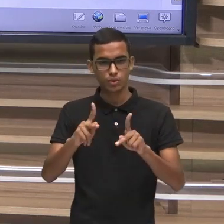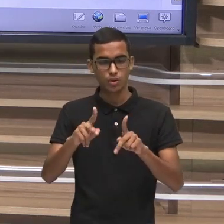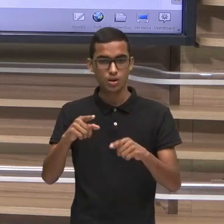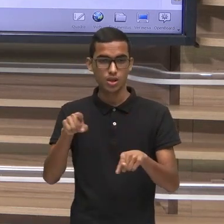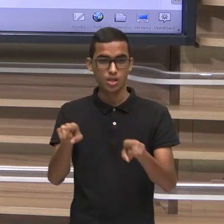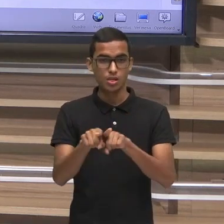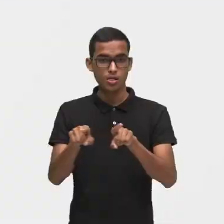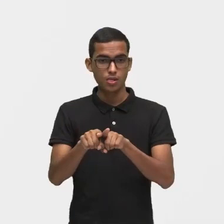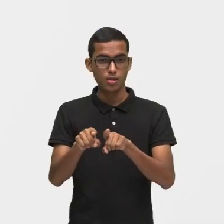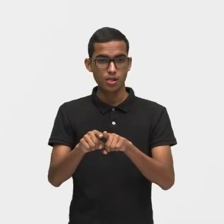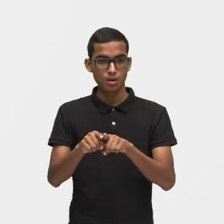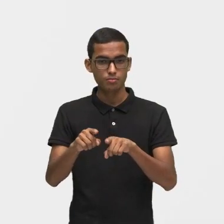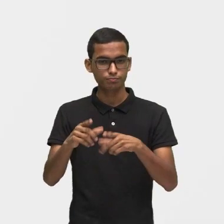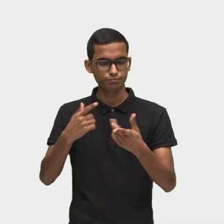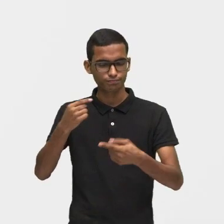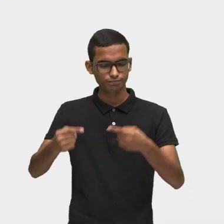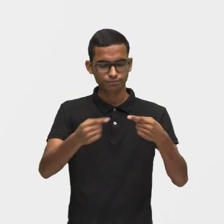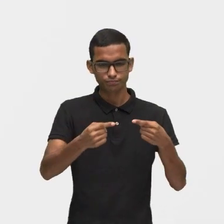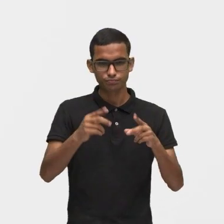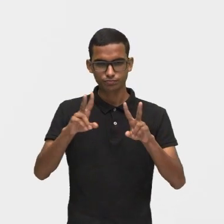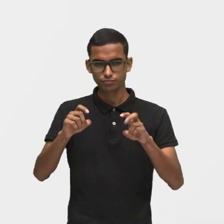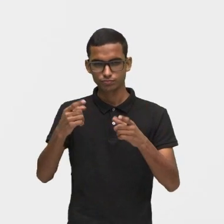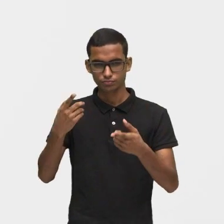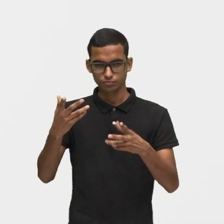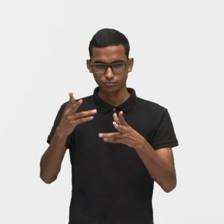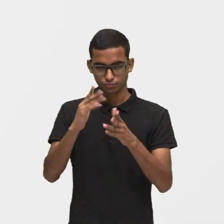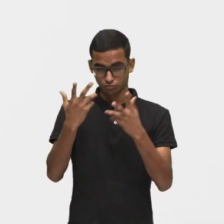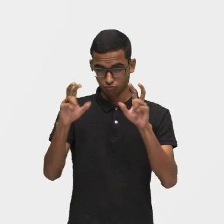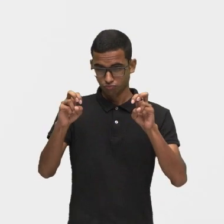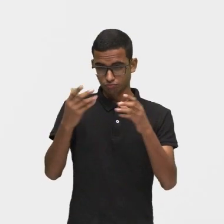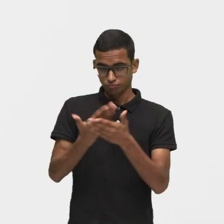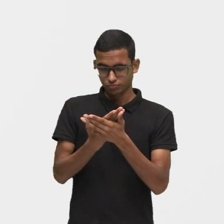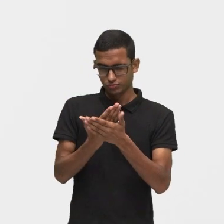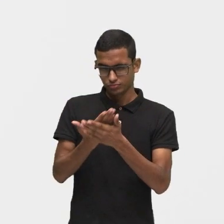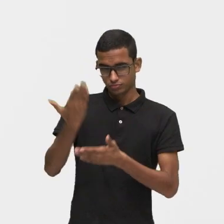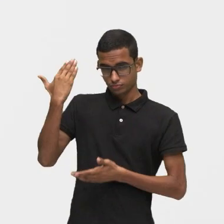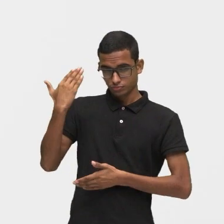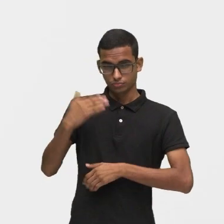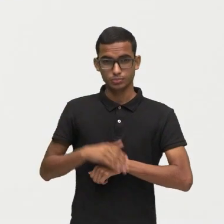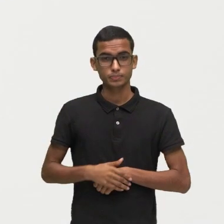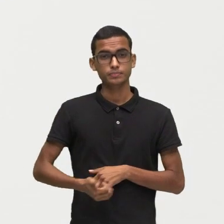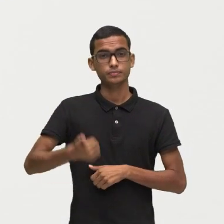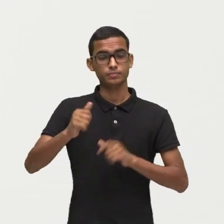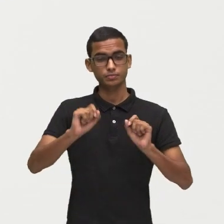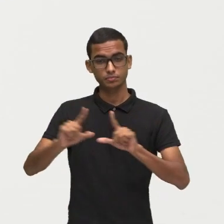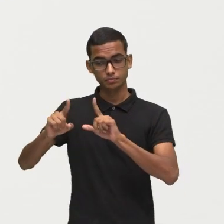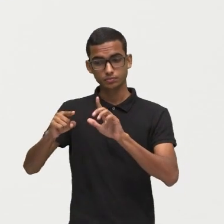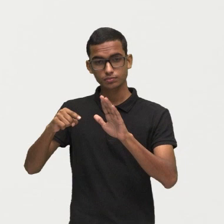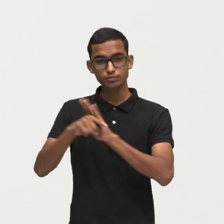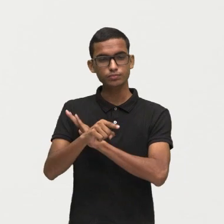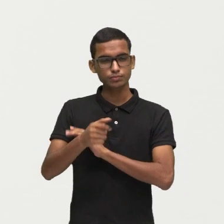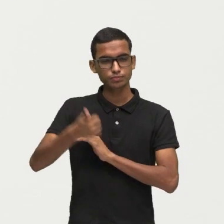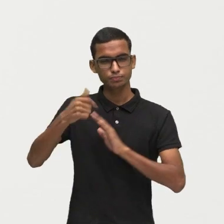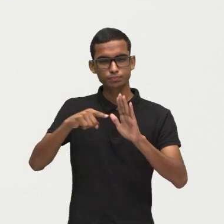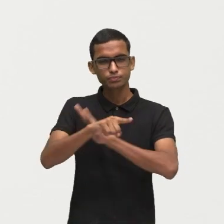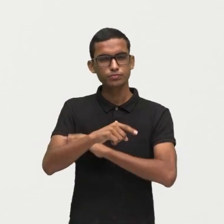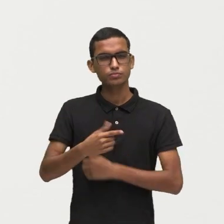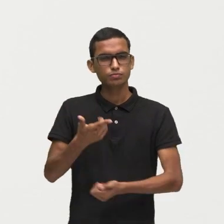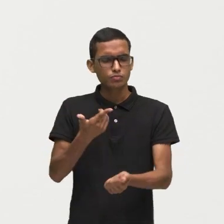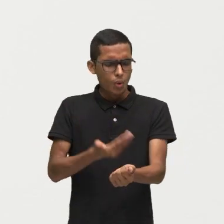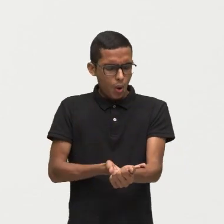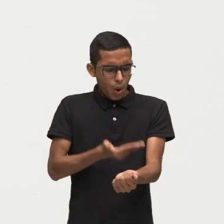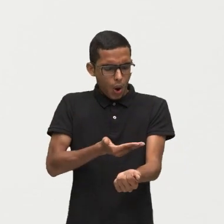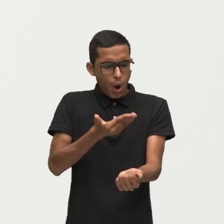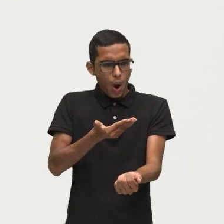aqui sobre ela. Pode pôr a cartela. A primeira questão, ela fala para a gente: a hipertensão